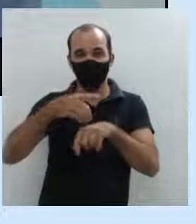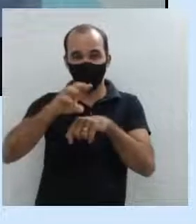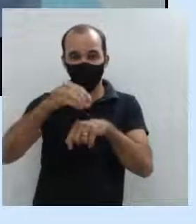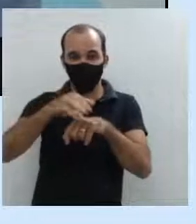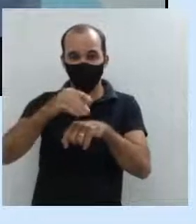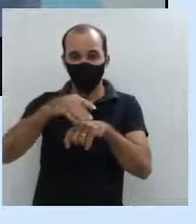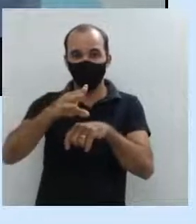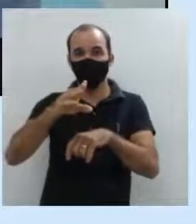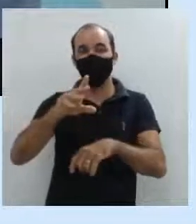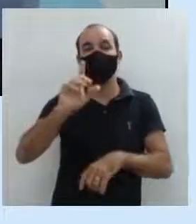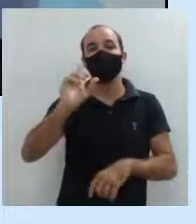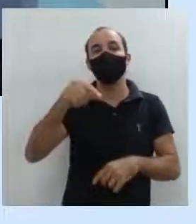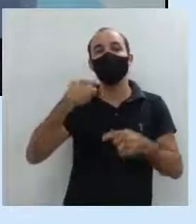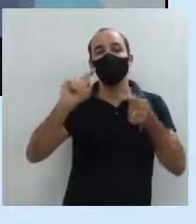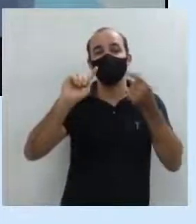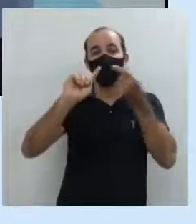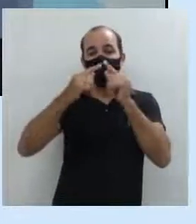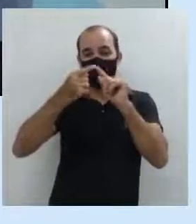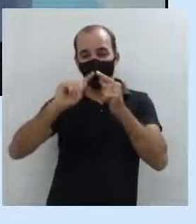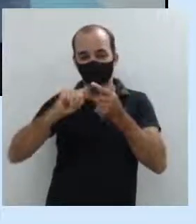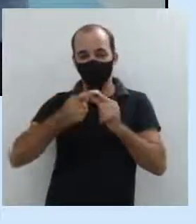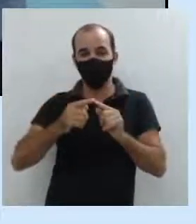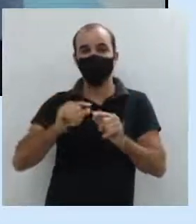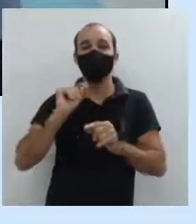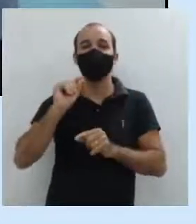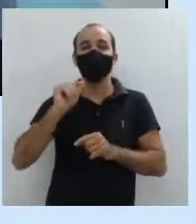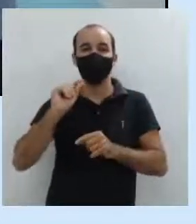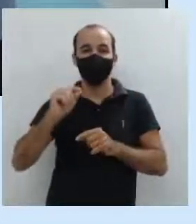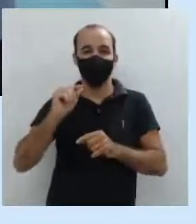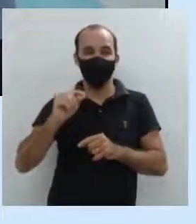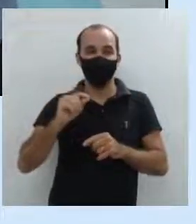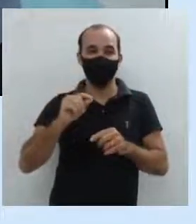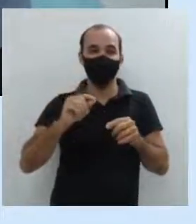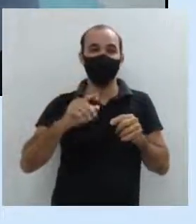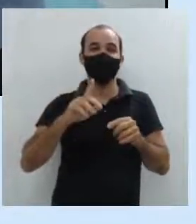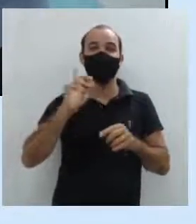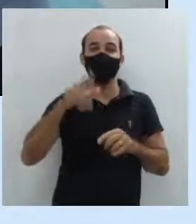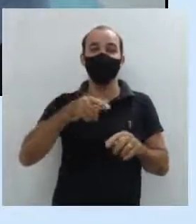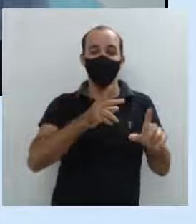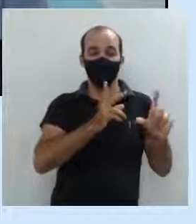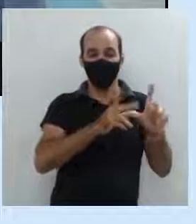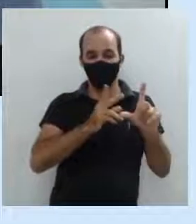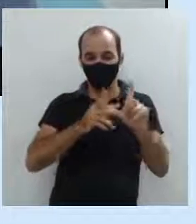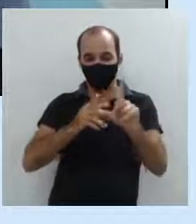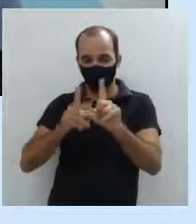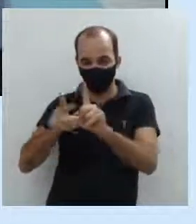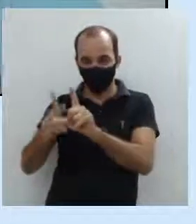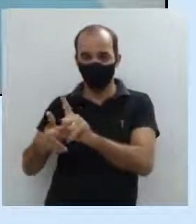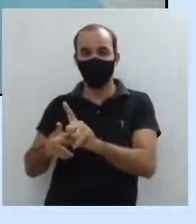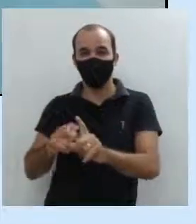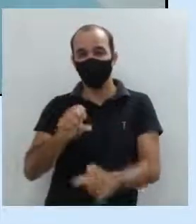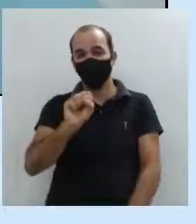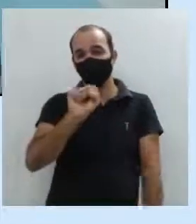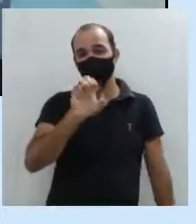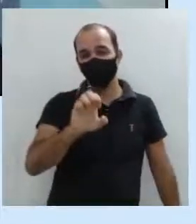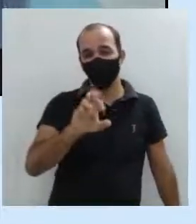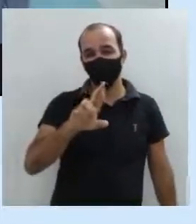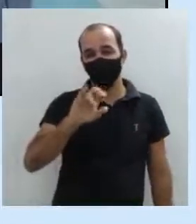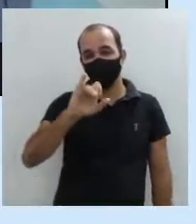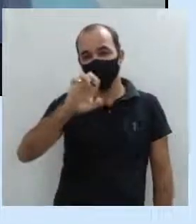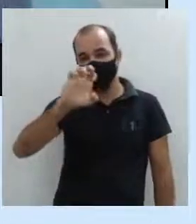ver com um programa é uma série que mexe com essa questão policial,